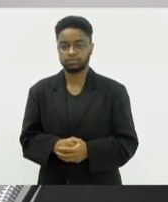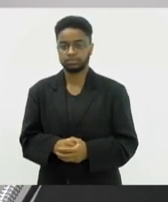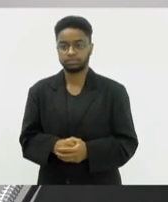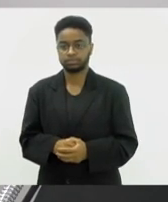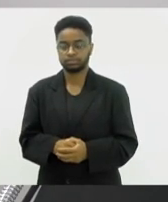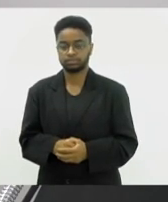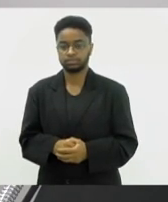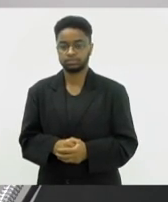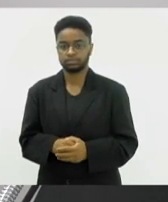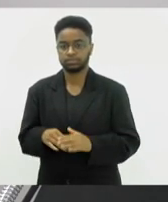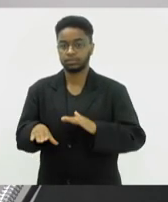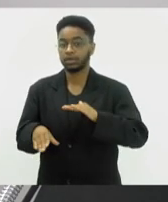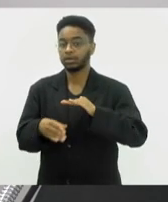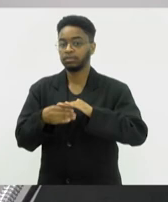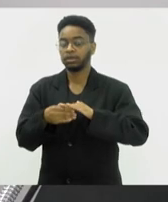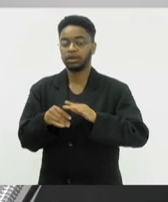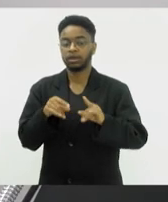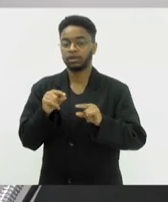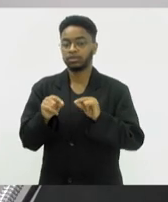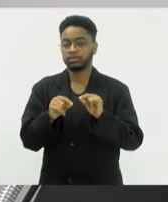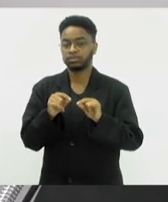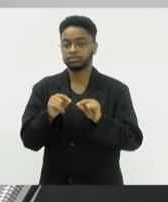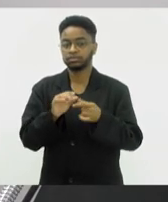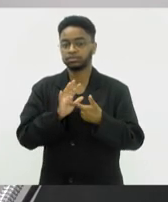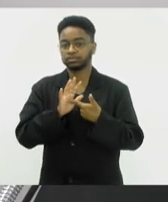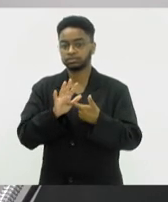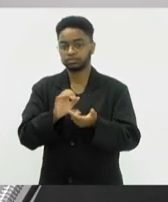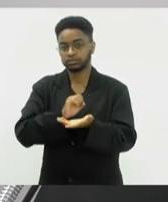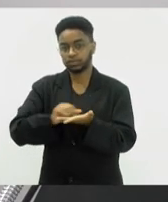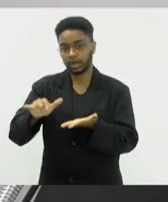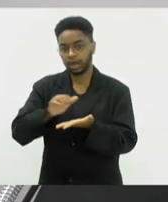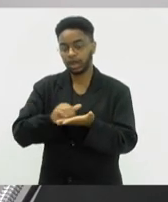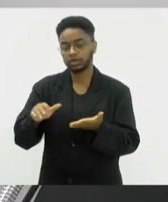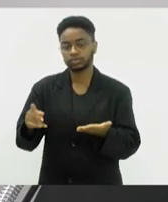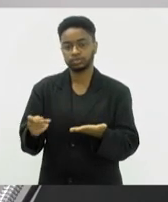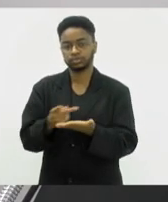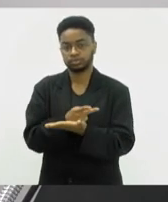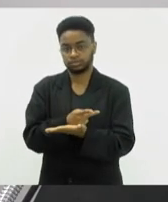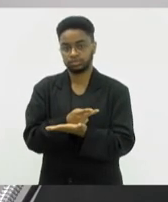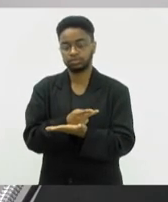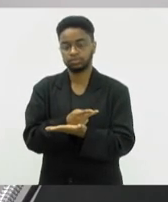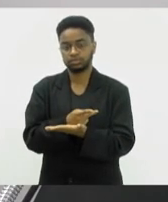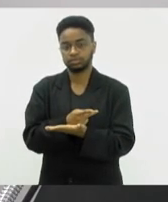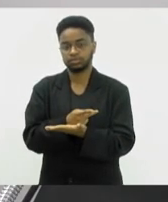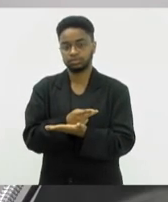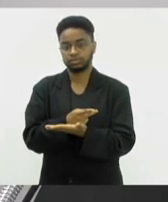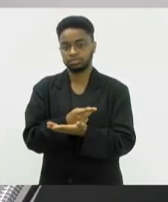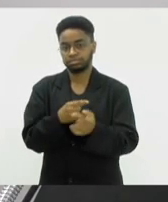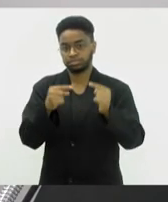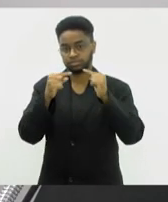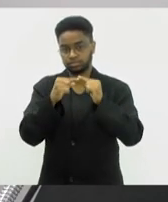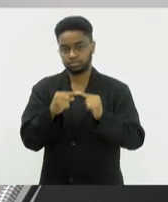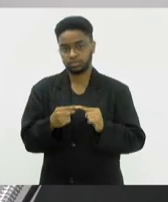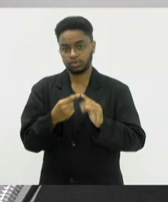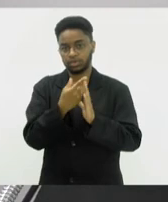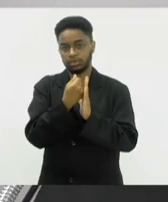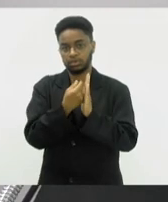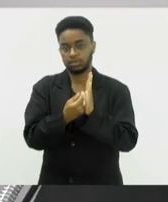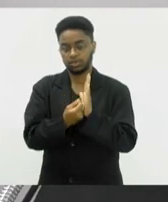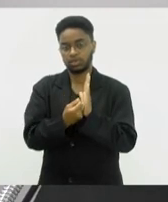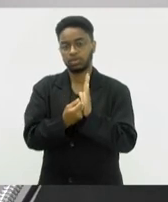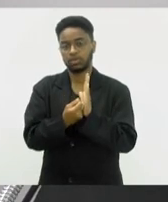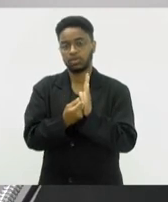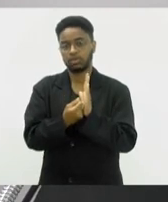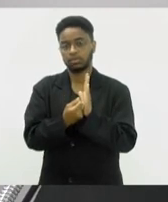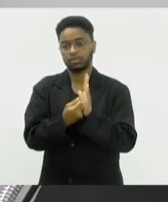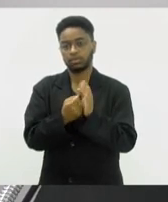A emenda dele é dizer que as despesas correrão consoante o orçamento anual alocado no